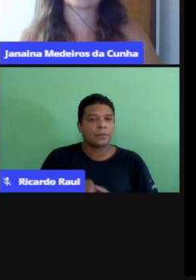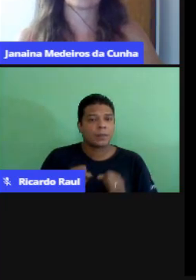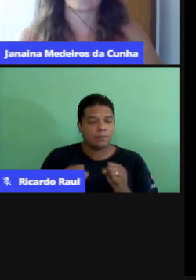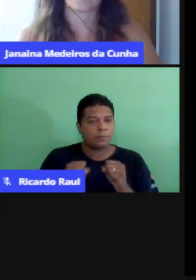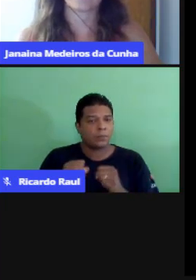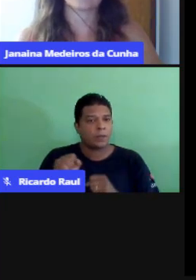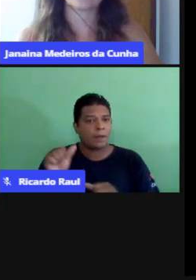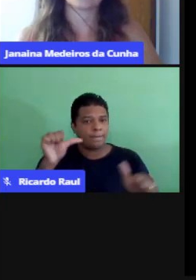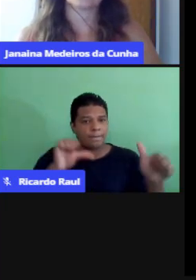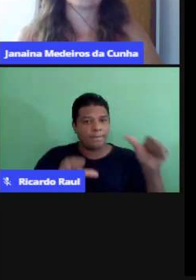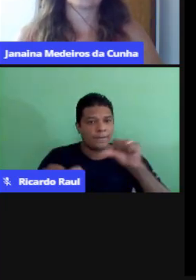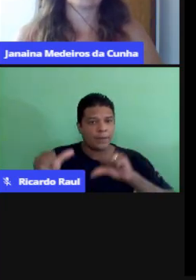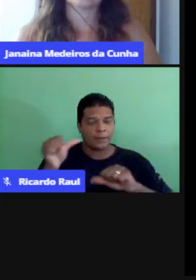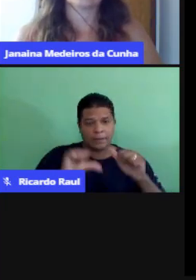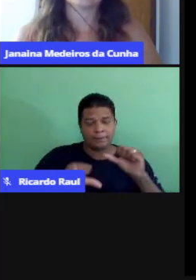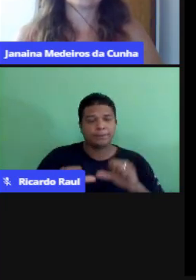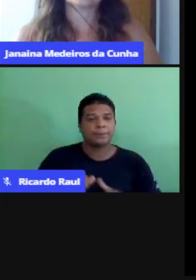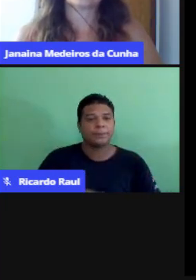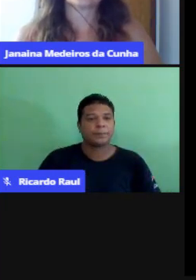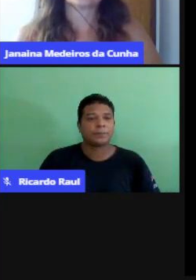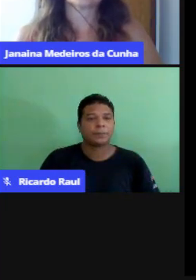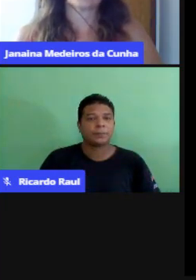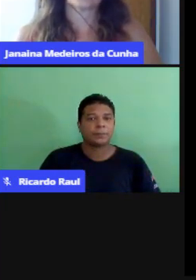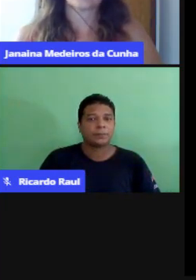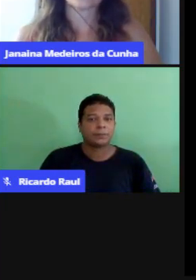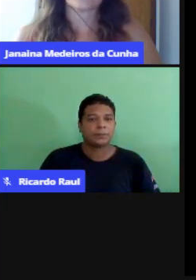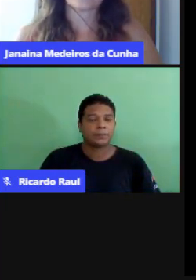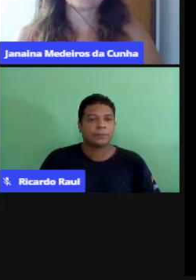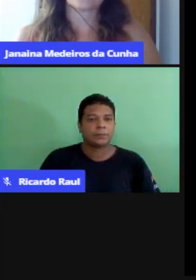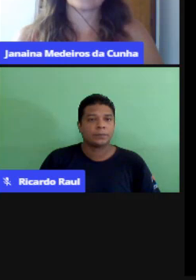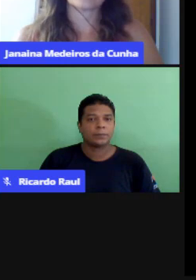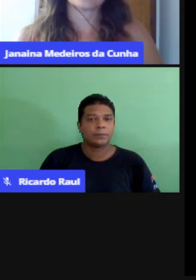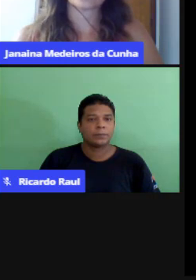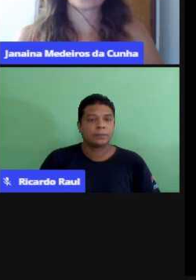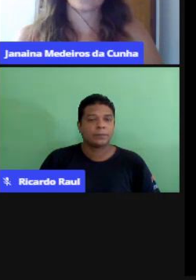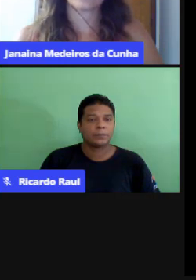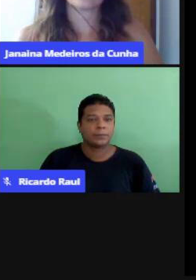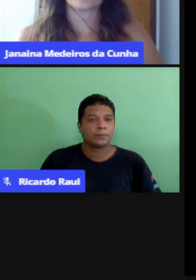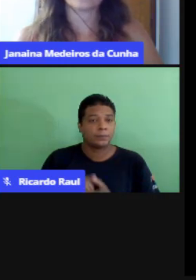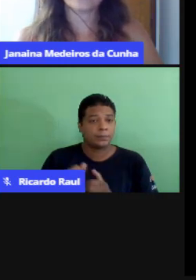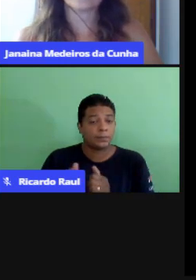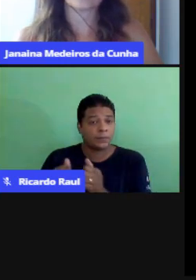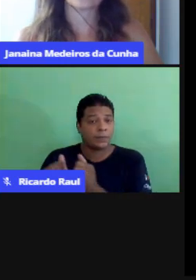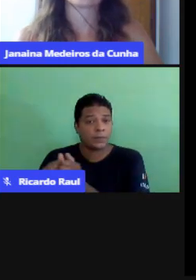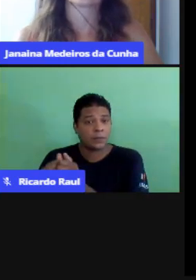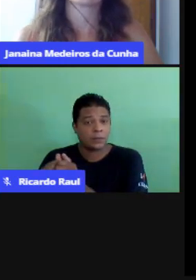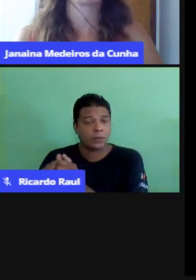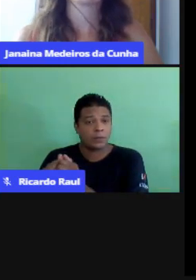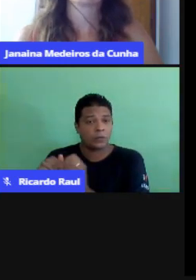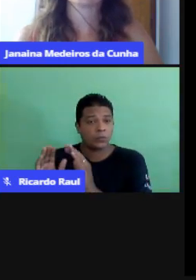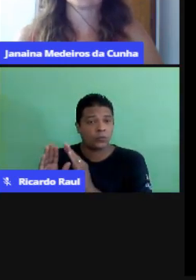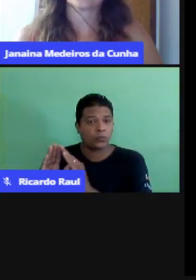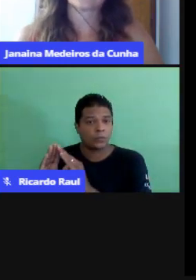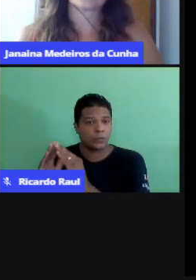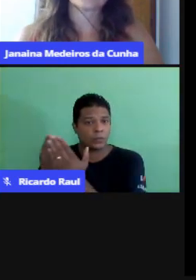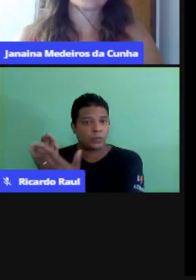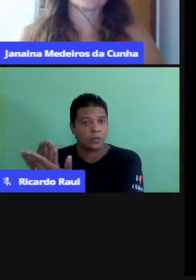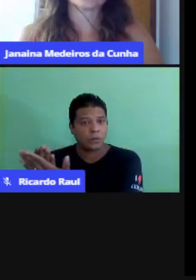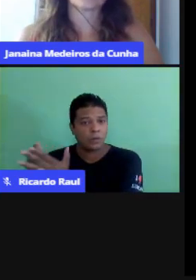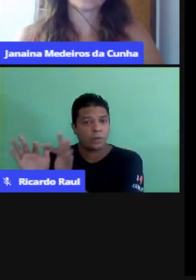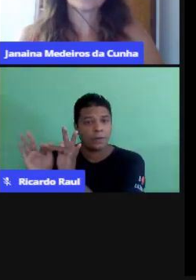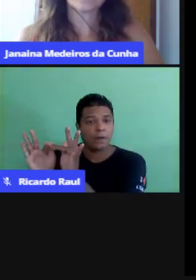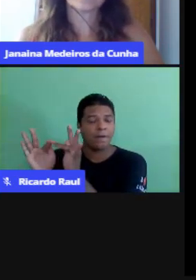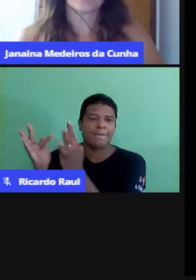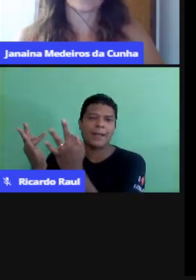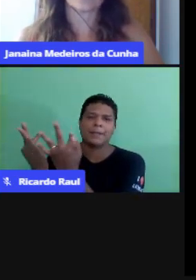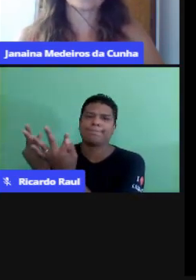avaliar. Né? E aqui nós colocamos a parceria escola e família, porque